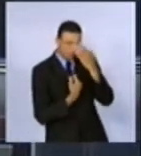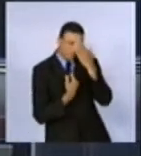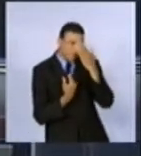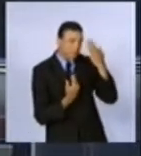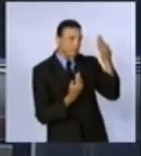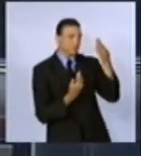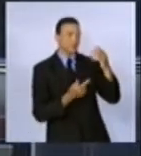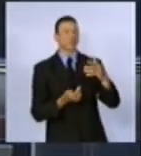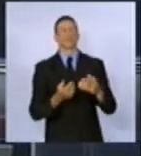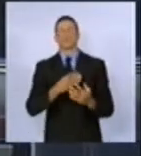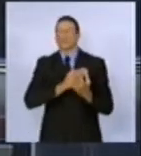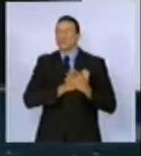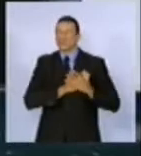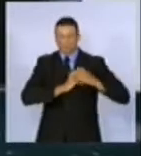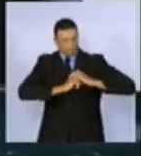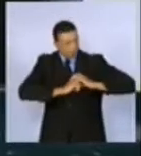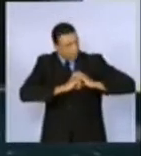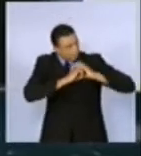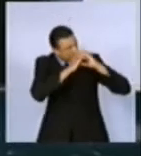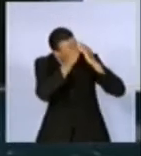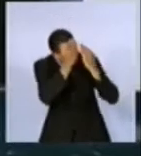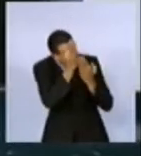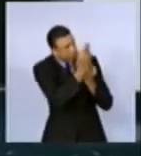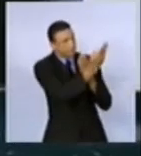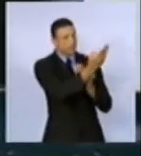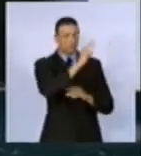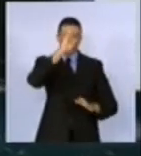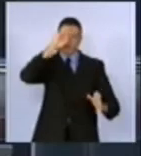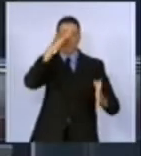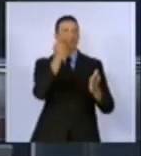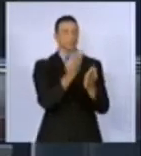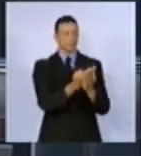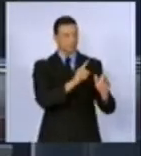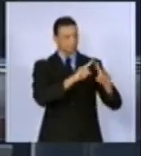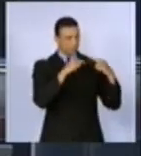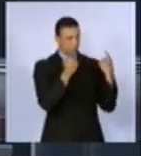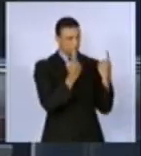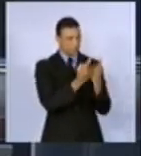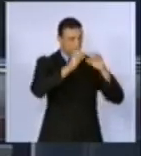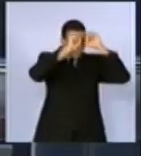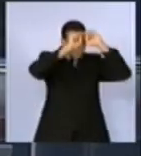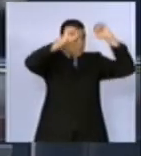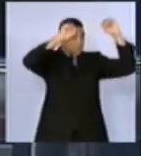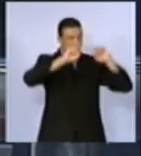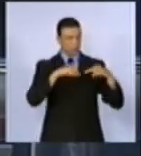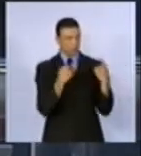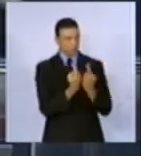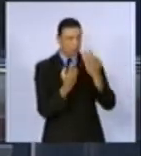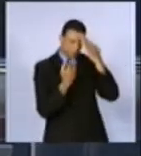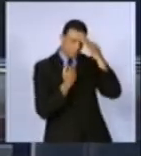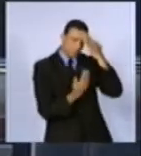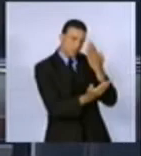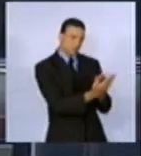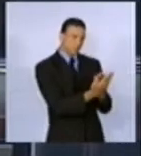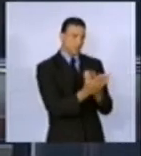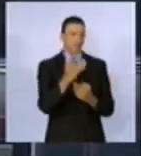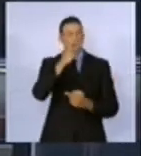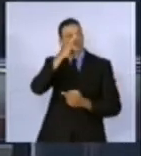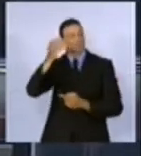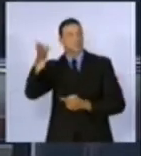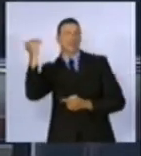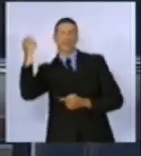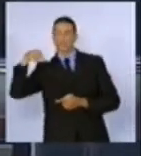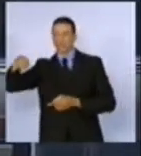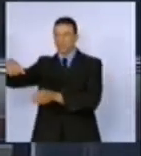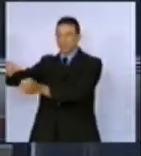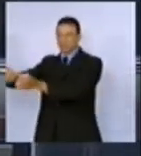nós agradecemos de coração e acreditamos nessa corte porque muitas vezes quando lá no interior a gente tá perdendo